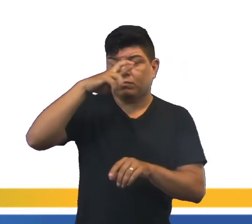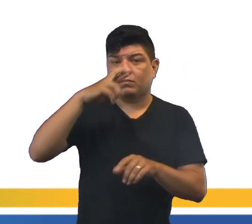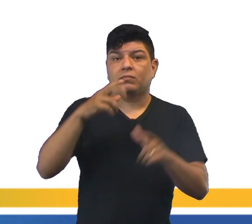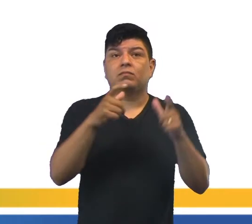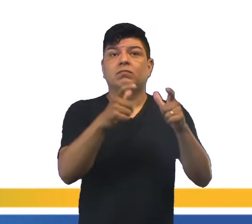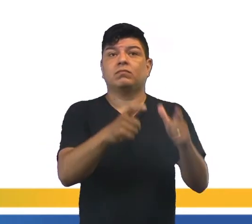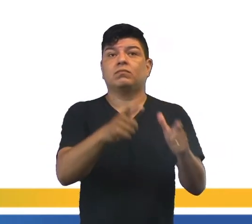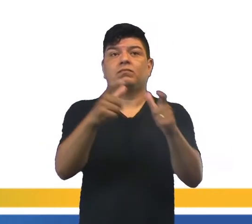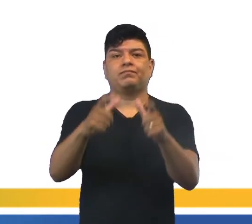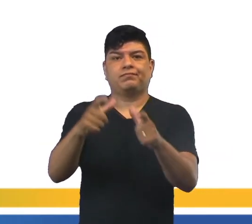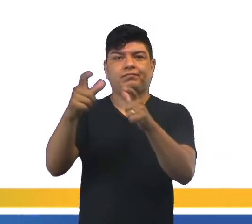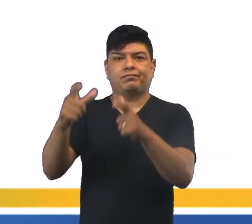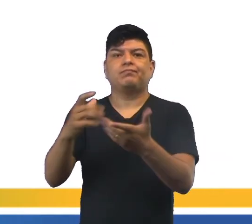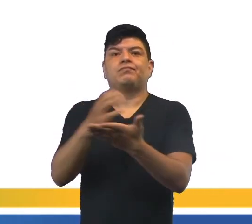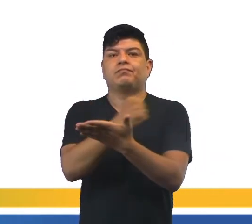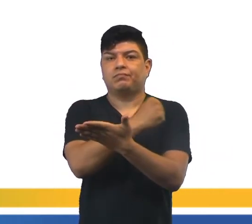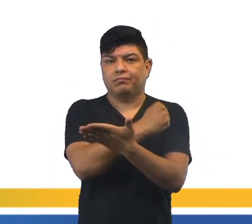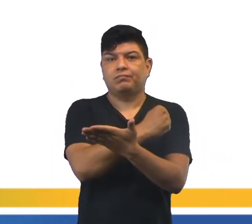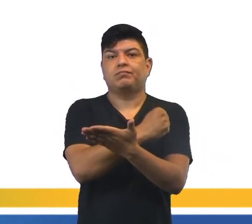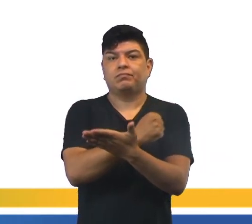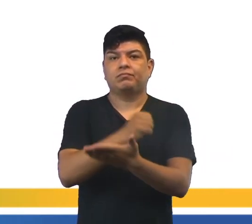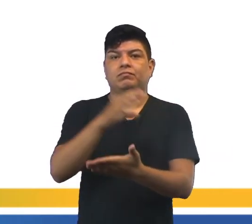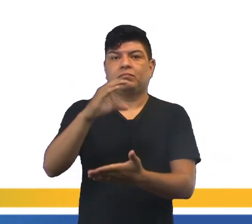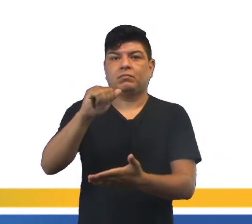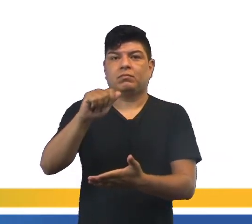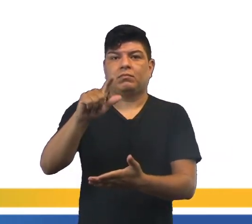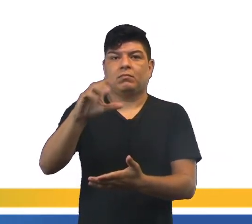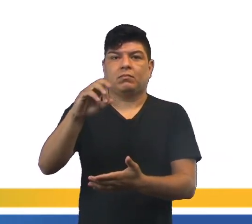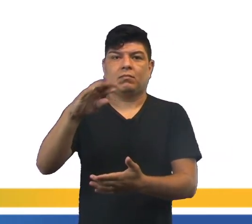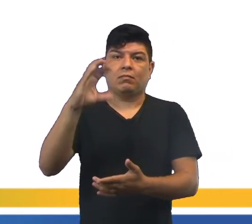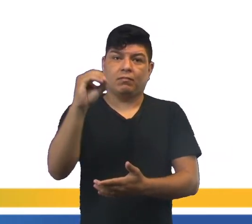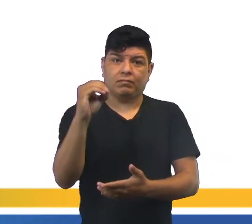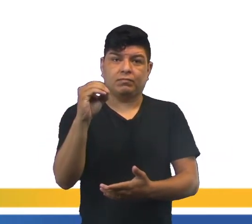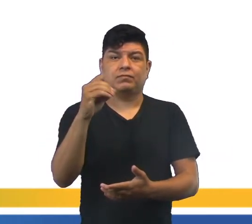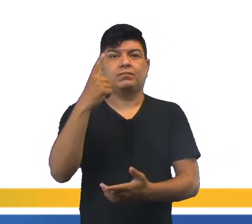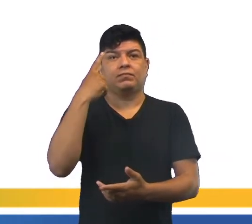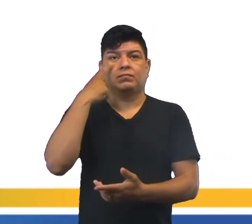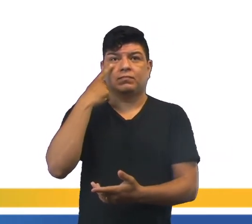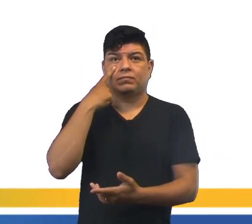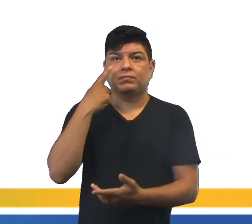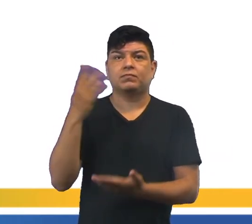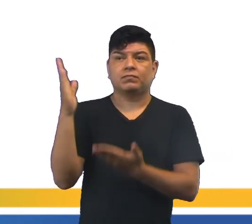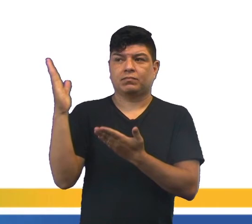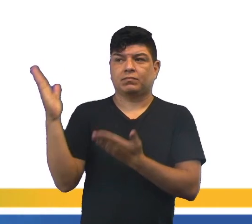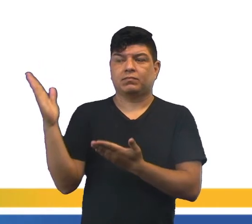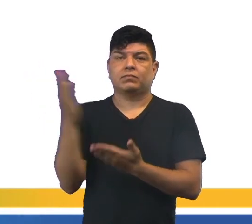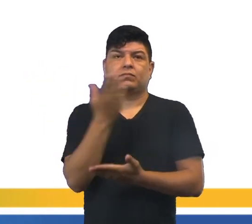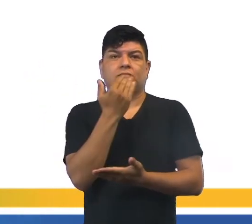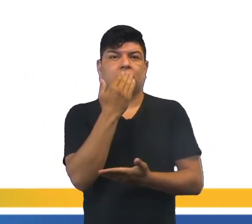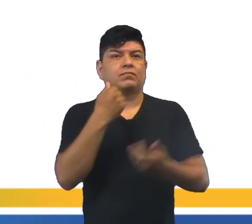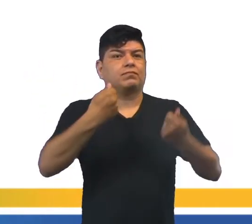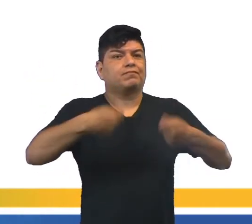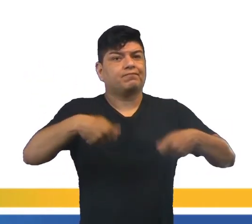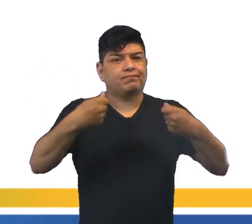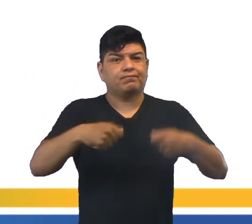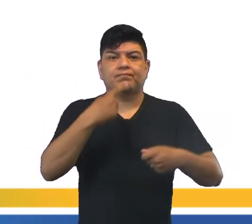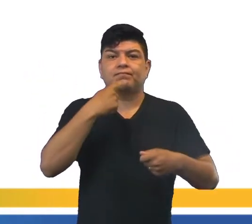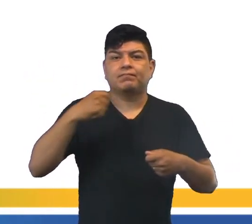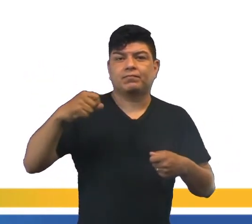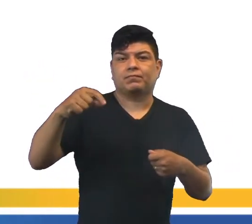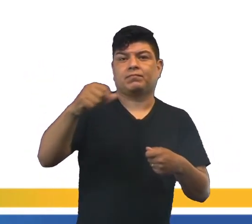de extração do calcário, aqui você observa os alimentos que precisam de sal